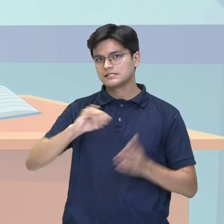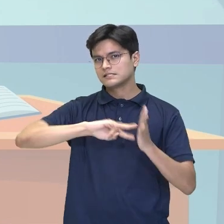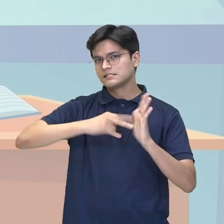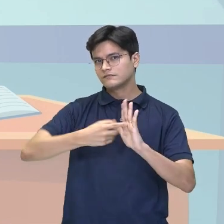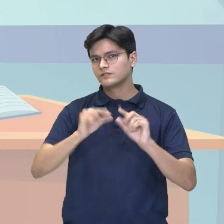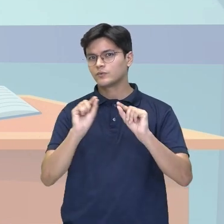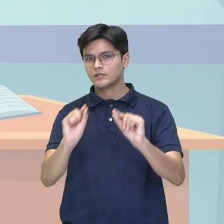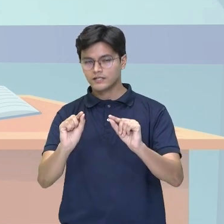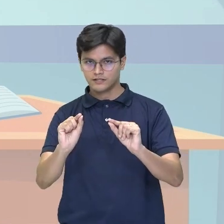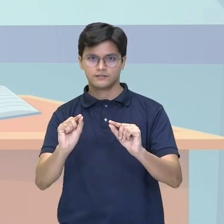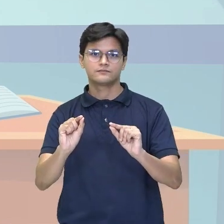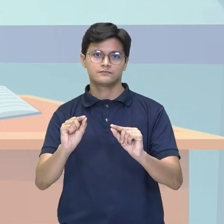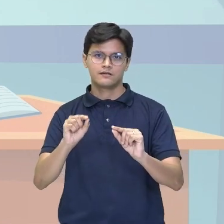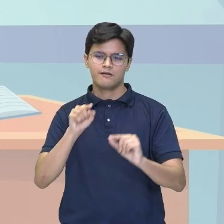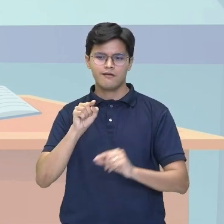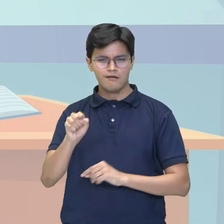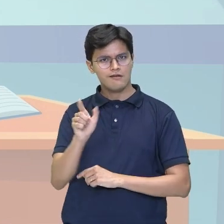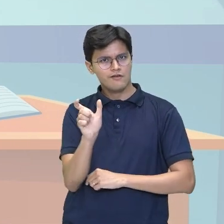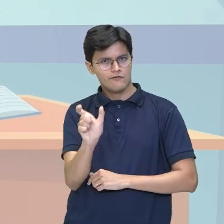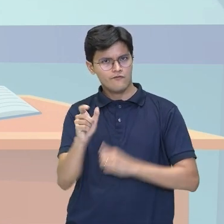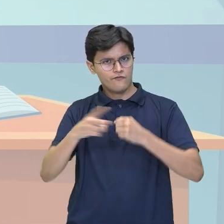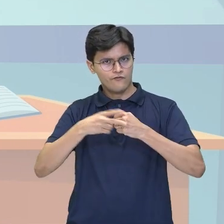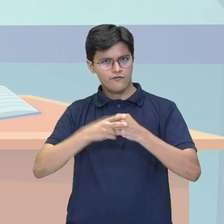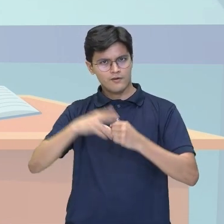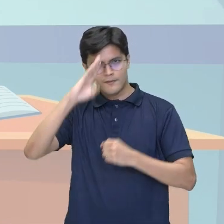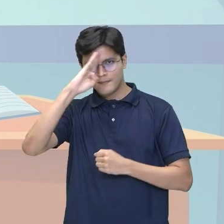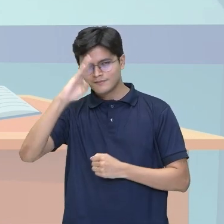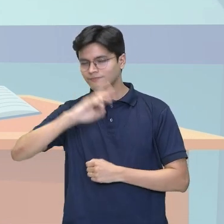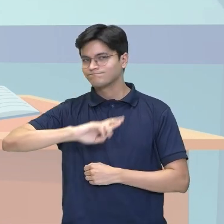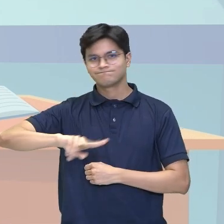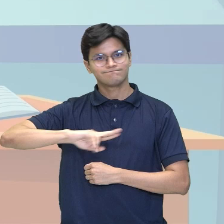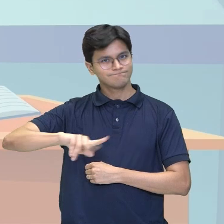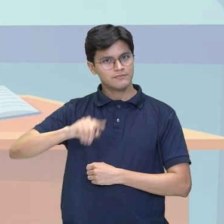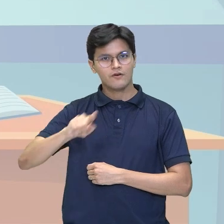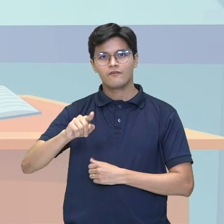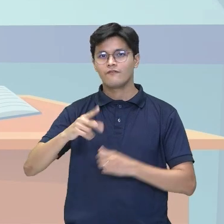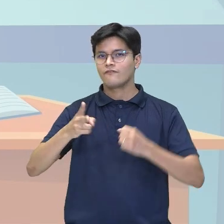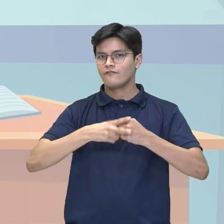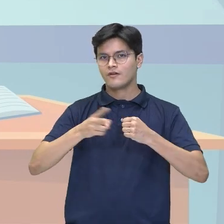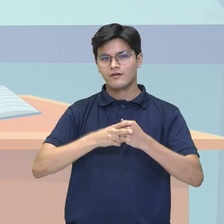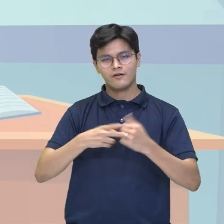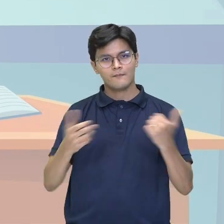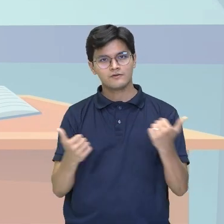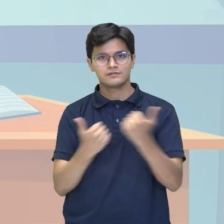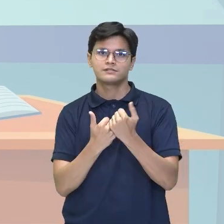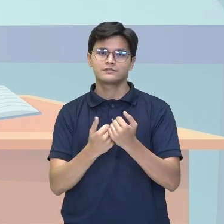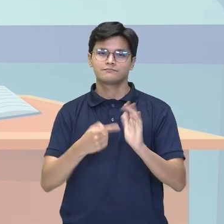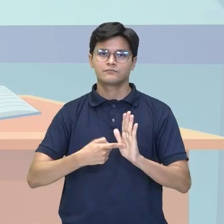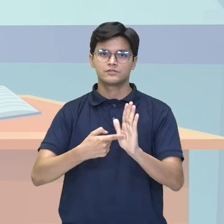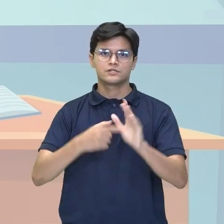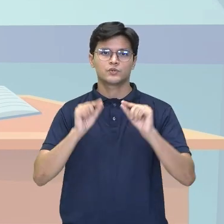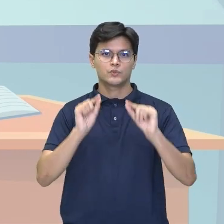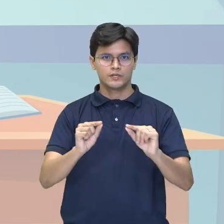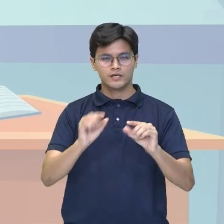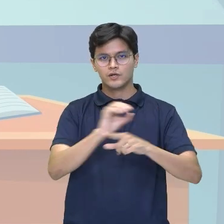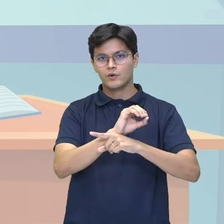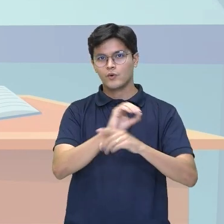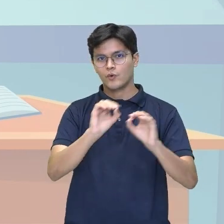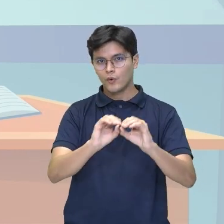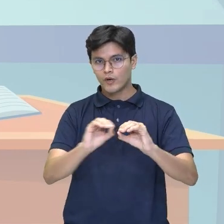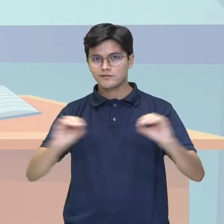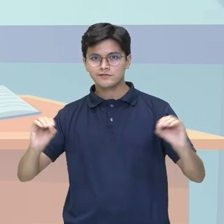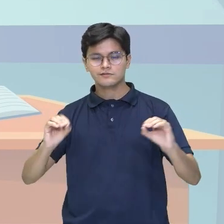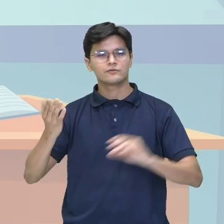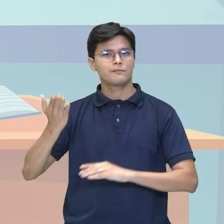verbo principal, ele só está indicando que a minha pergunta, que a minha oração está no passado. Então,